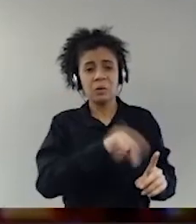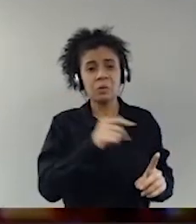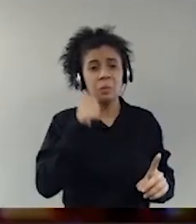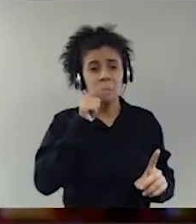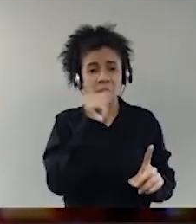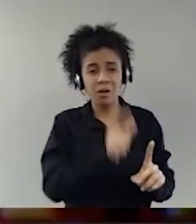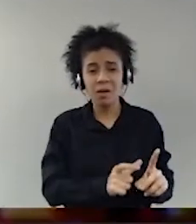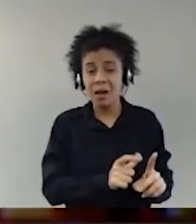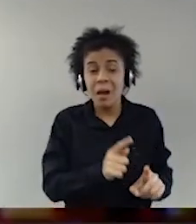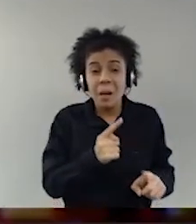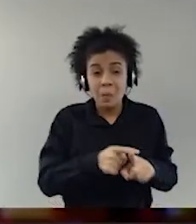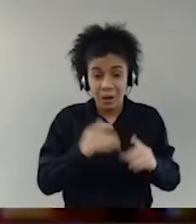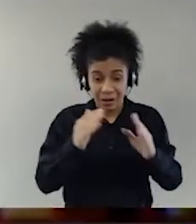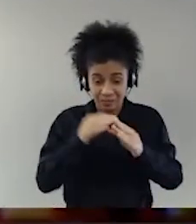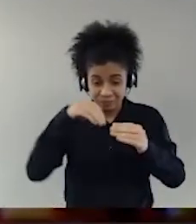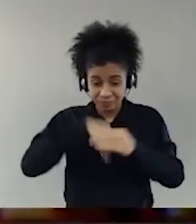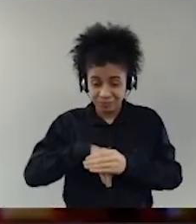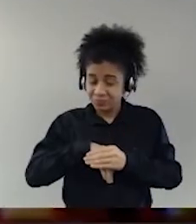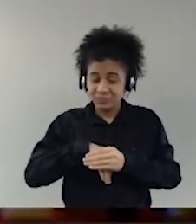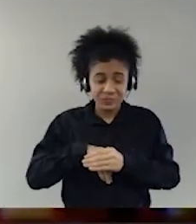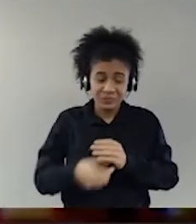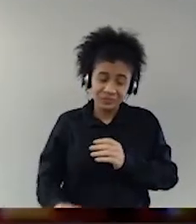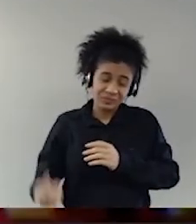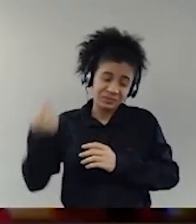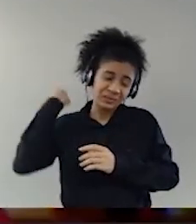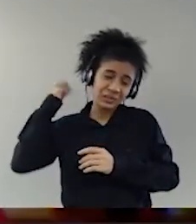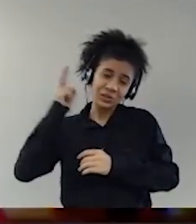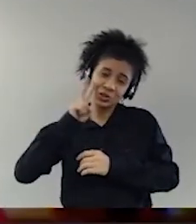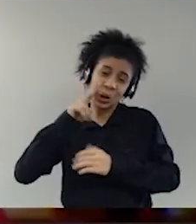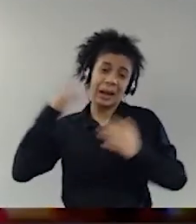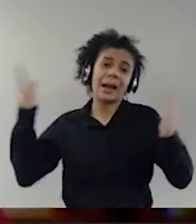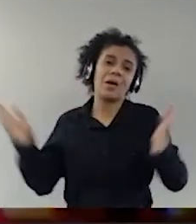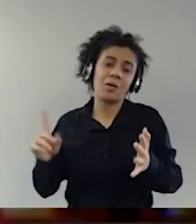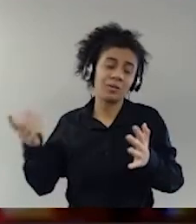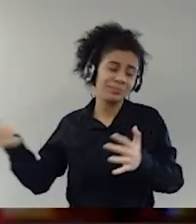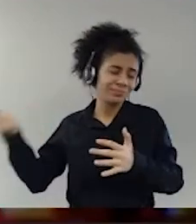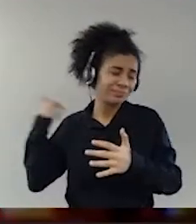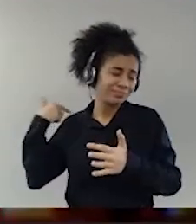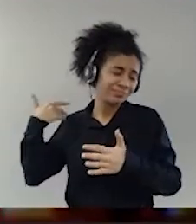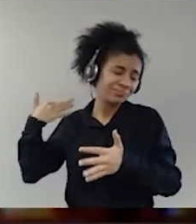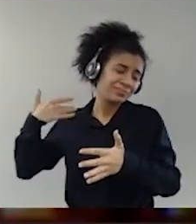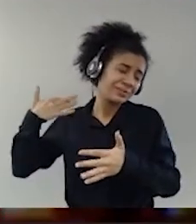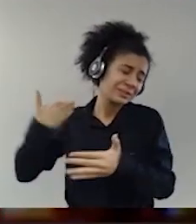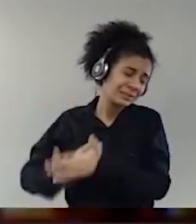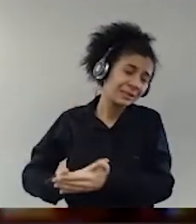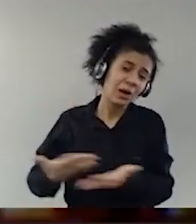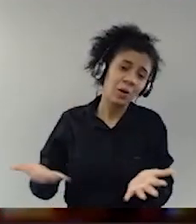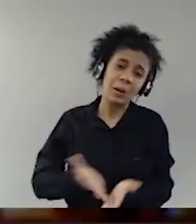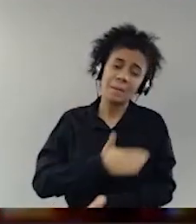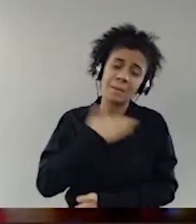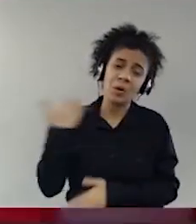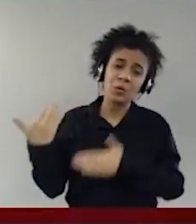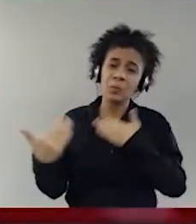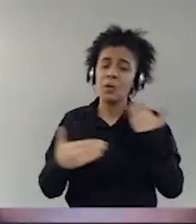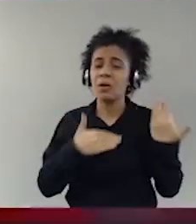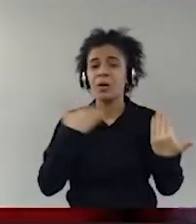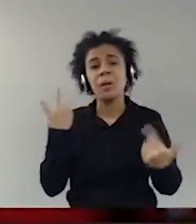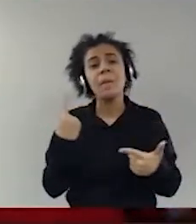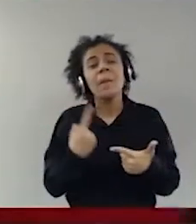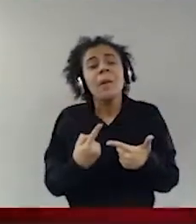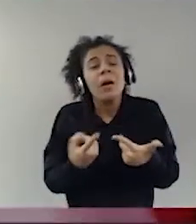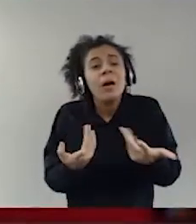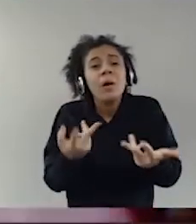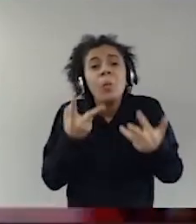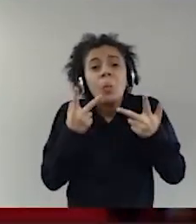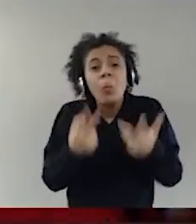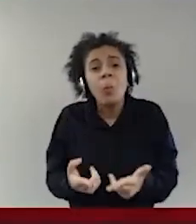foi o confinamento de sempre em relação às mulheres e que determina que as mortes continuem acontecendo tal